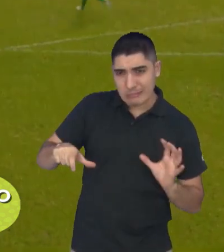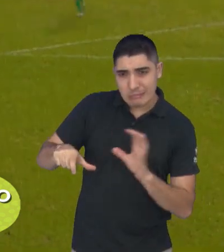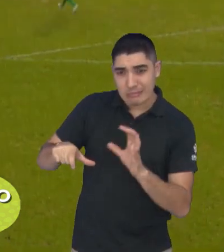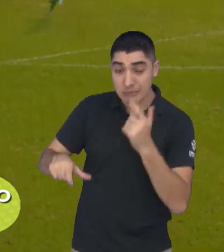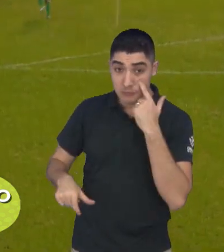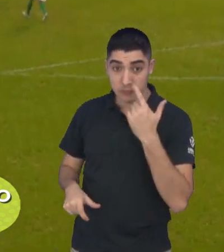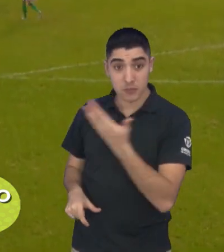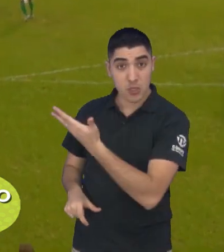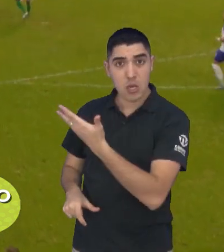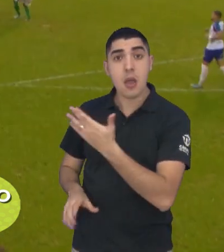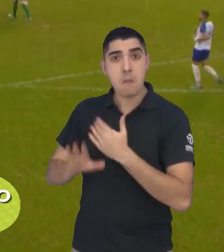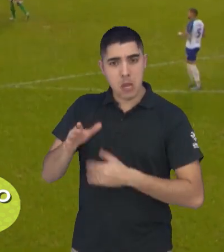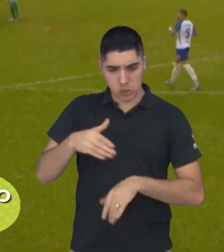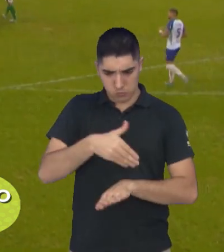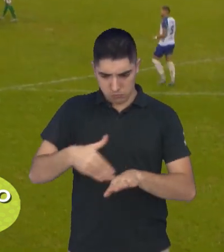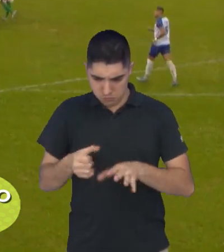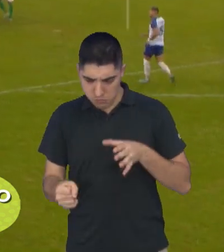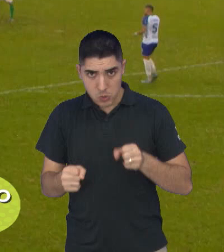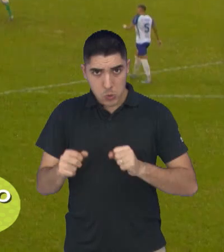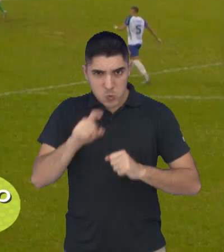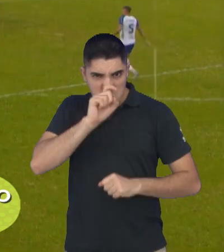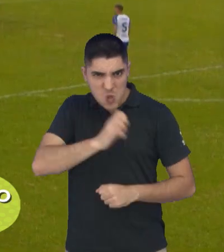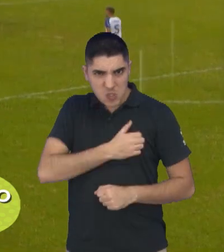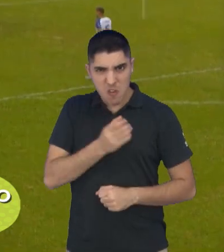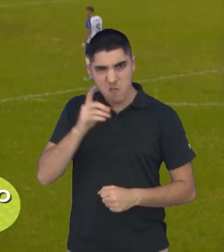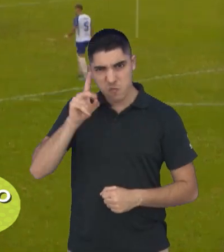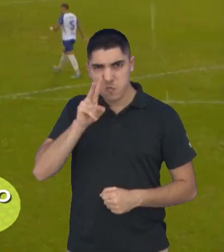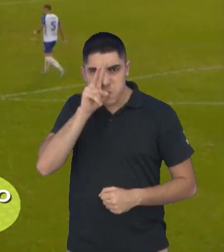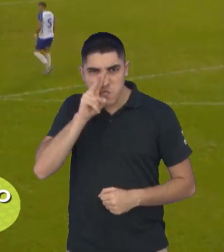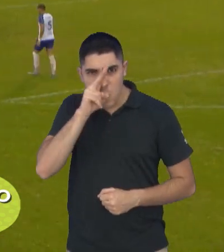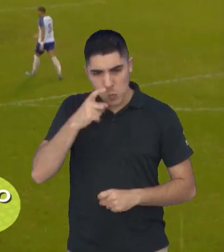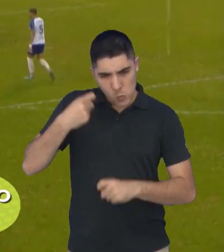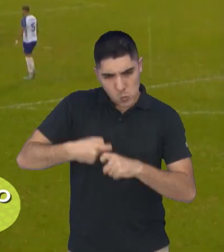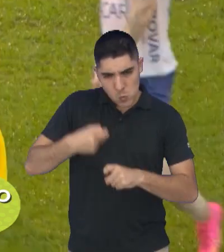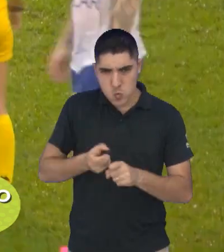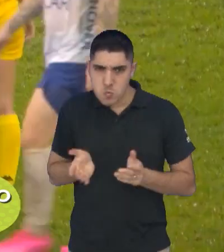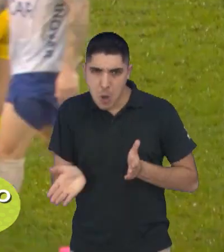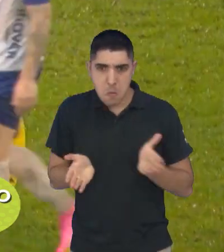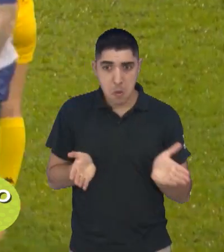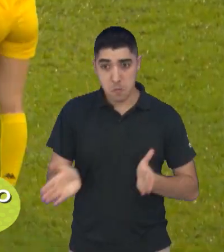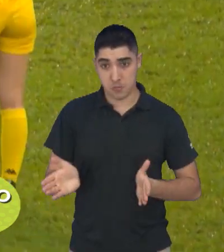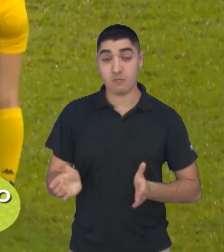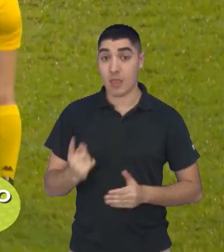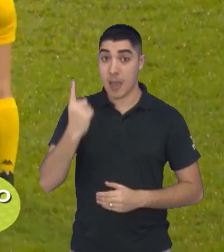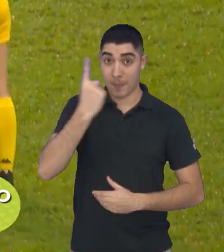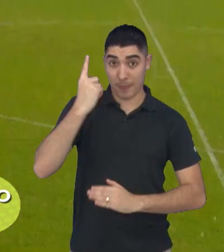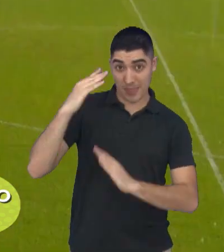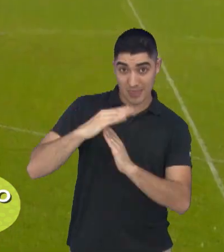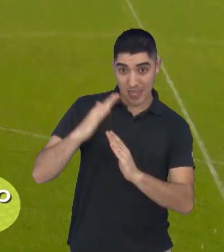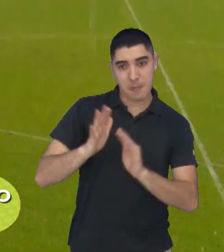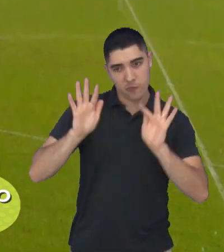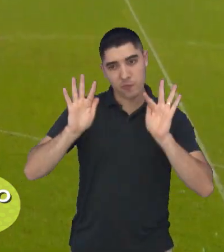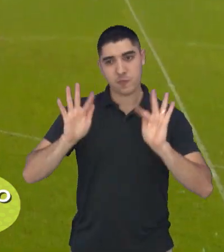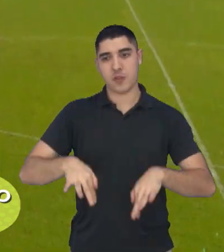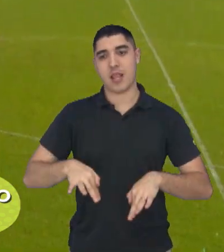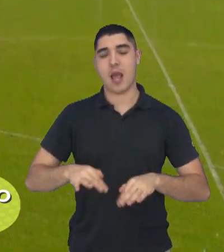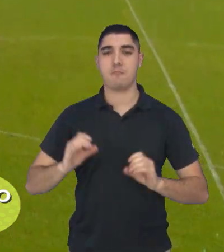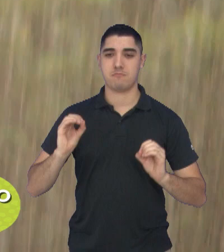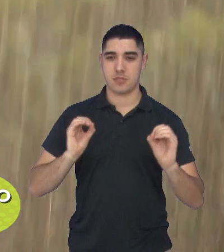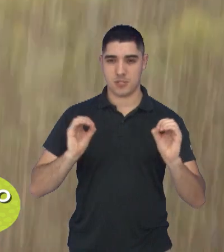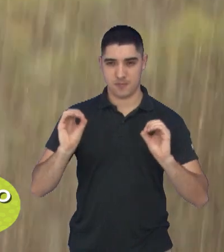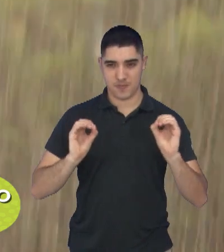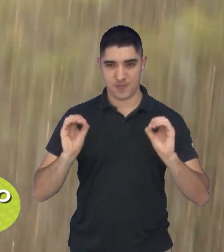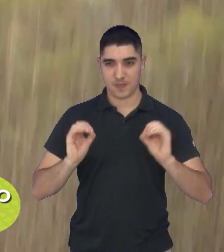do São José, bem posicionada, dificultava a vida do meio-campo santista. E o primeiro tempo da decisão terminou